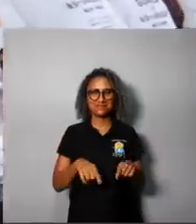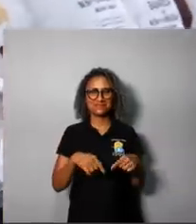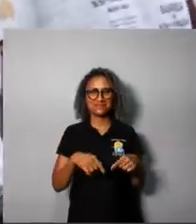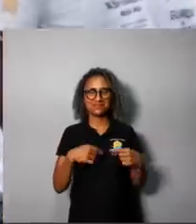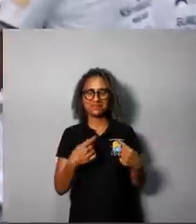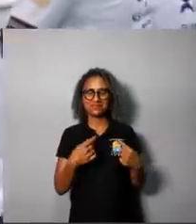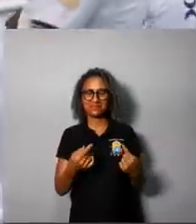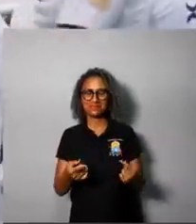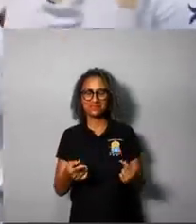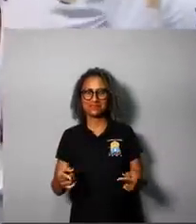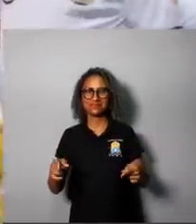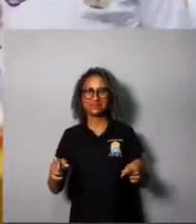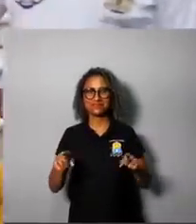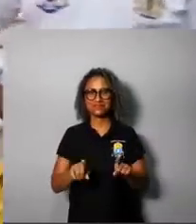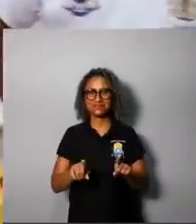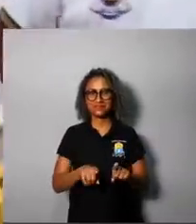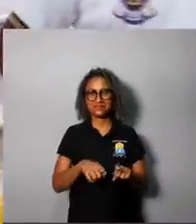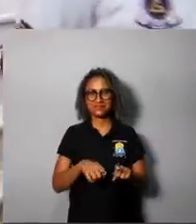Terra e o